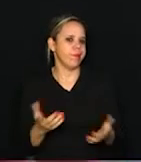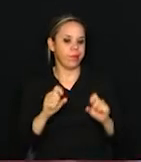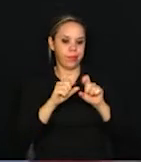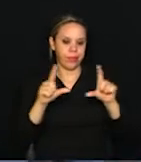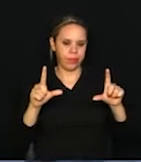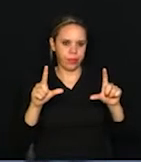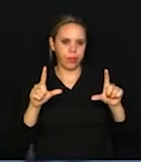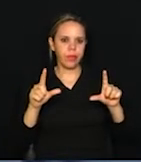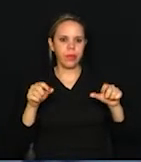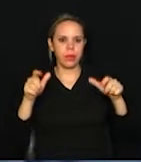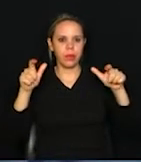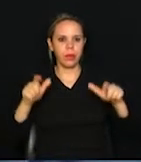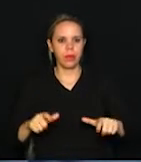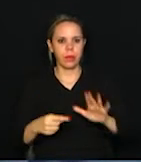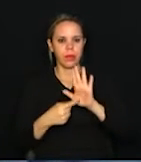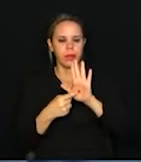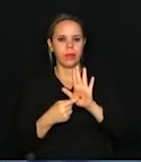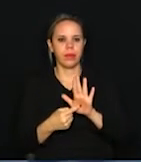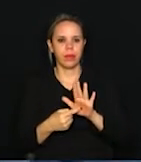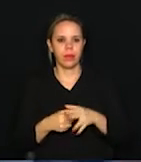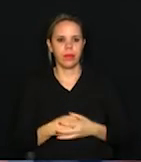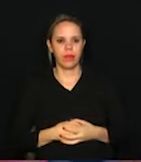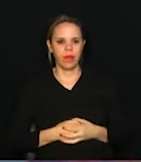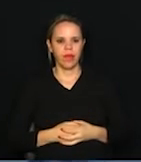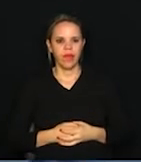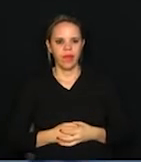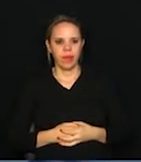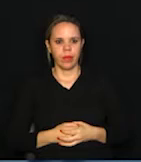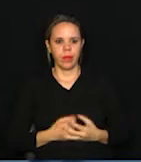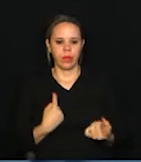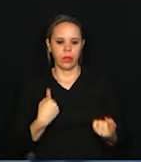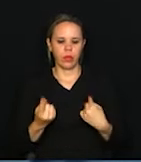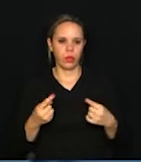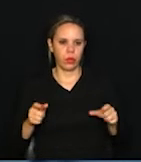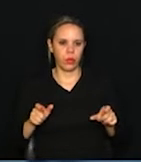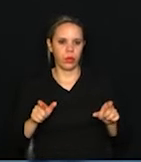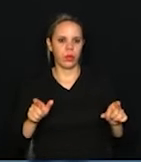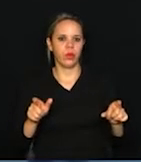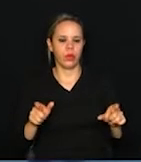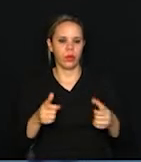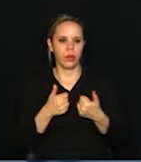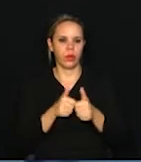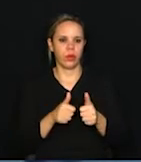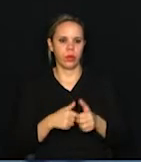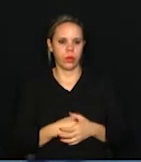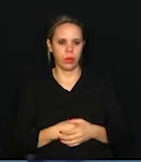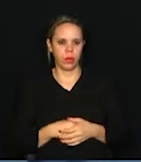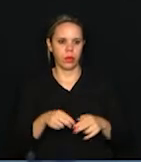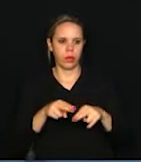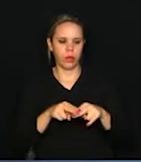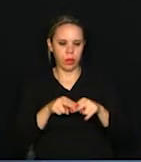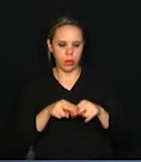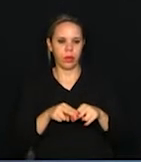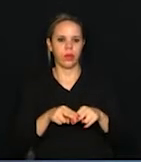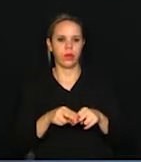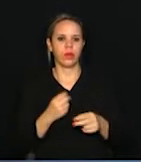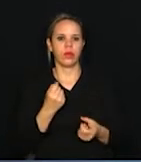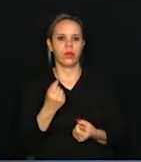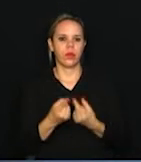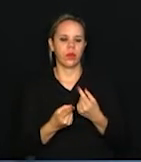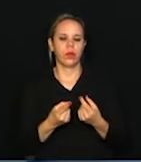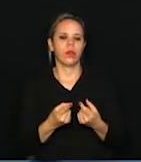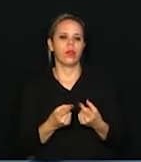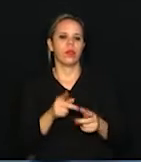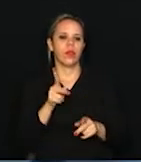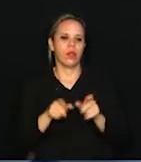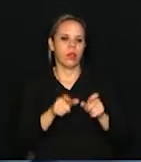foram posicionadas no corredor do ônibus. Portanto, induziu a população,